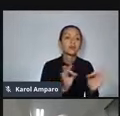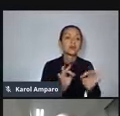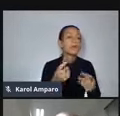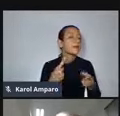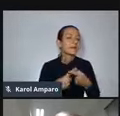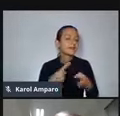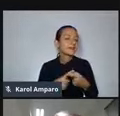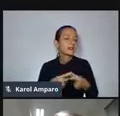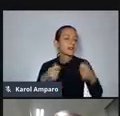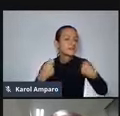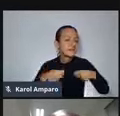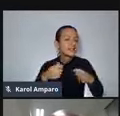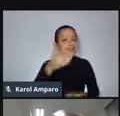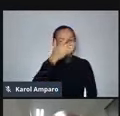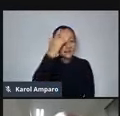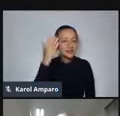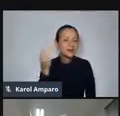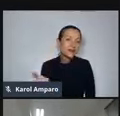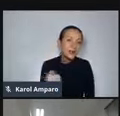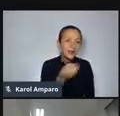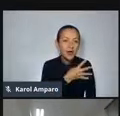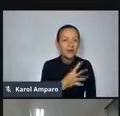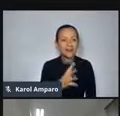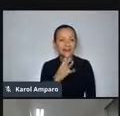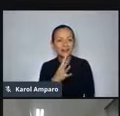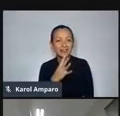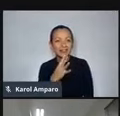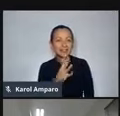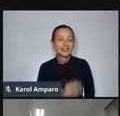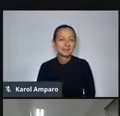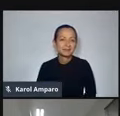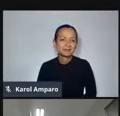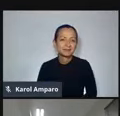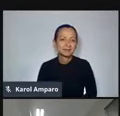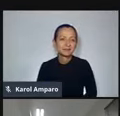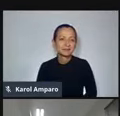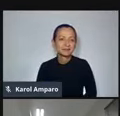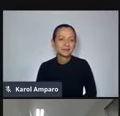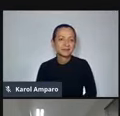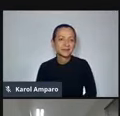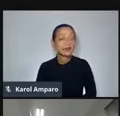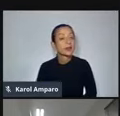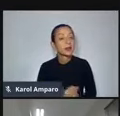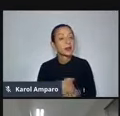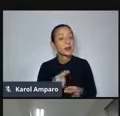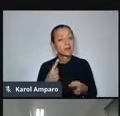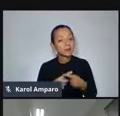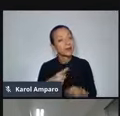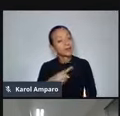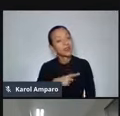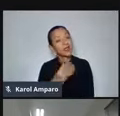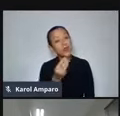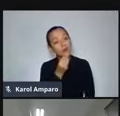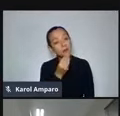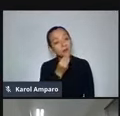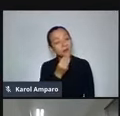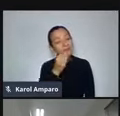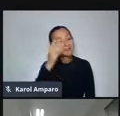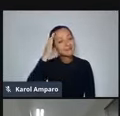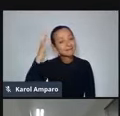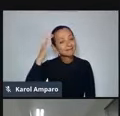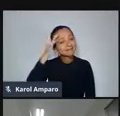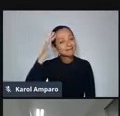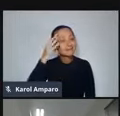amizade que acontecem após isso. Após o quê? A oportunidade de você filosofar em